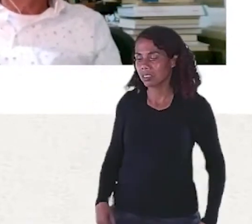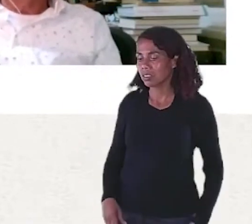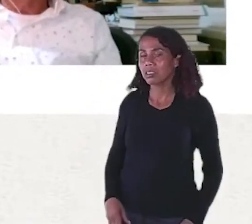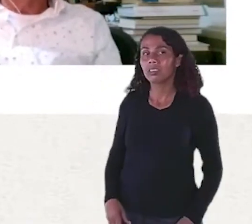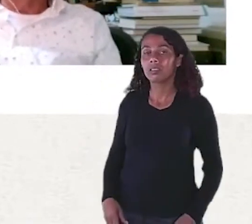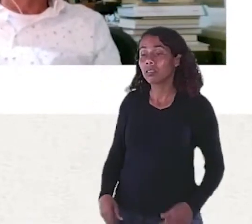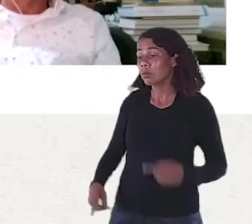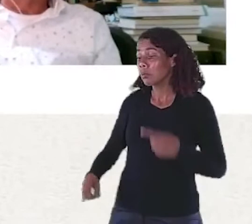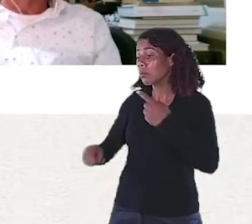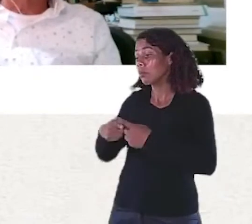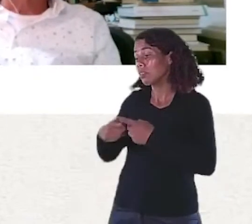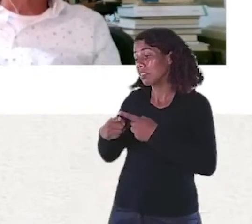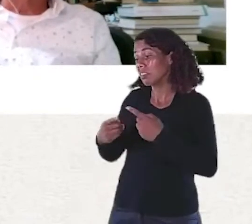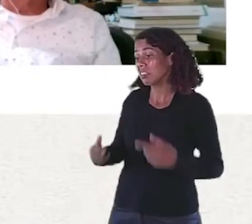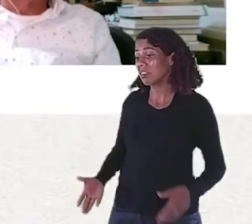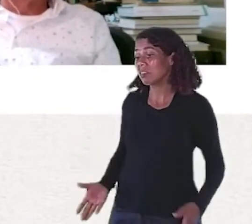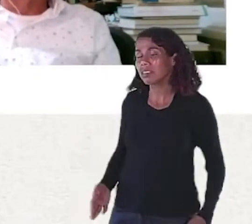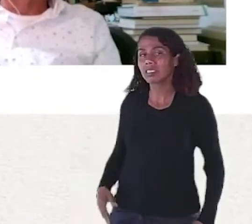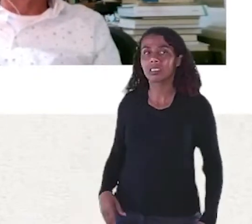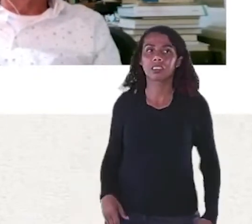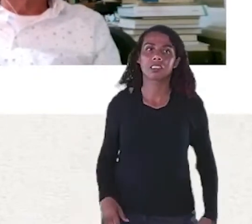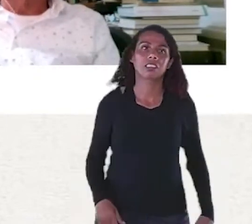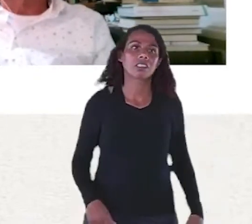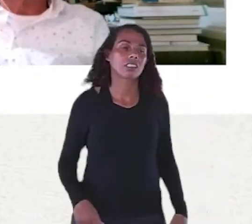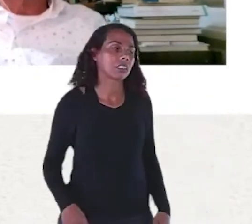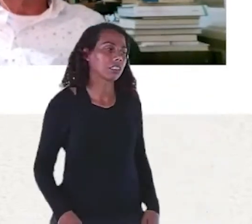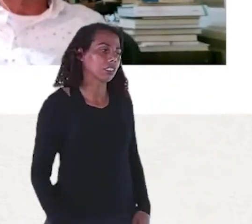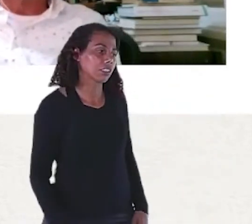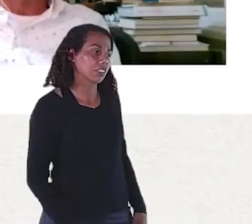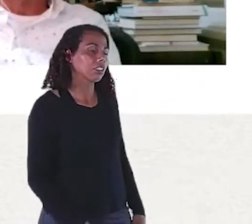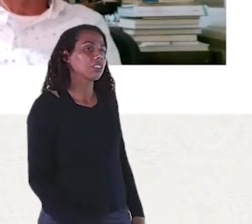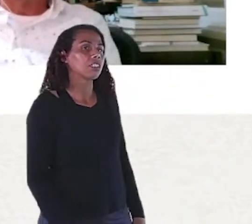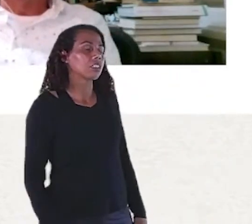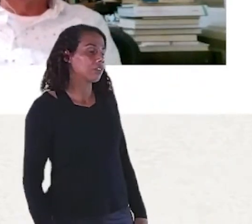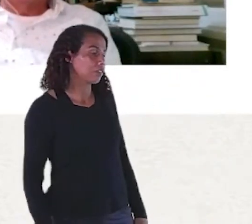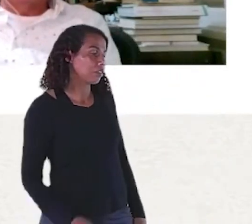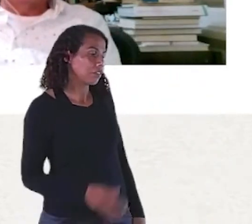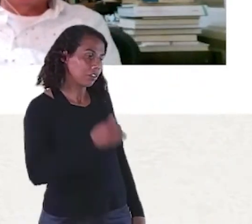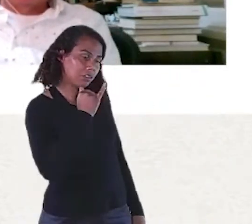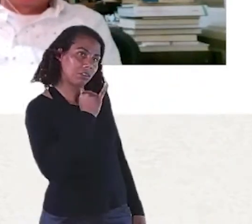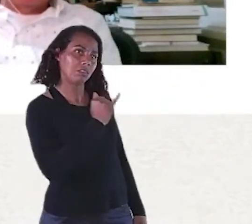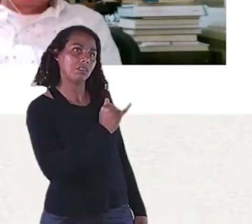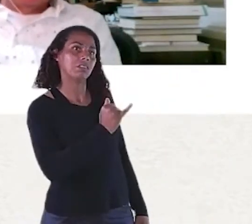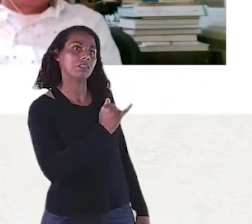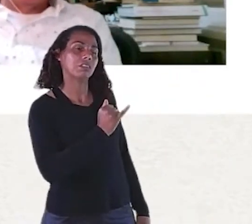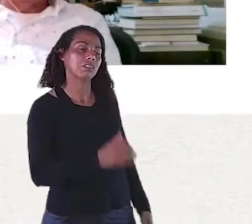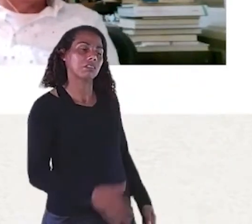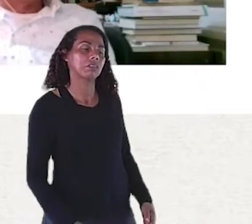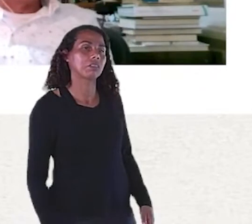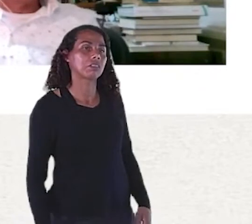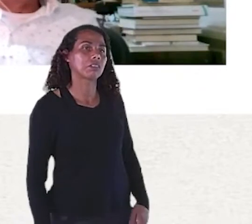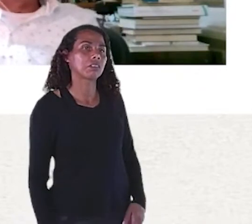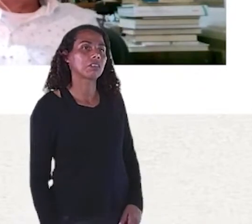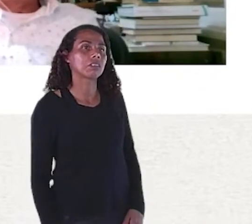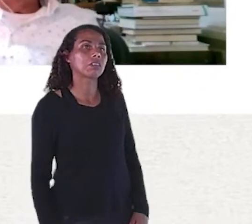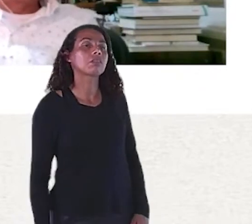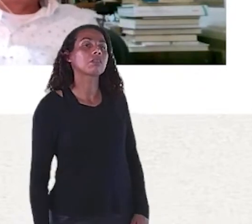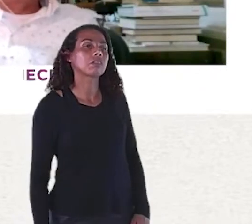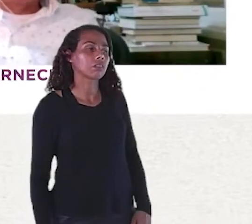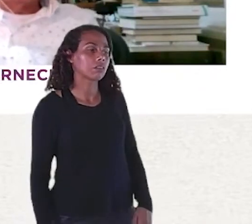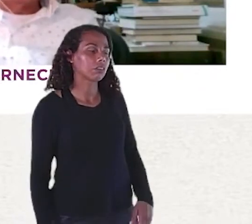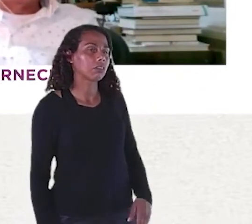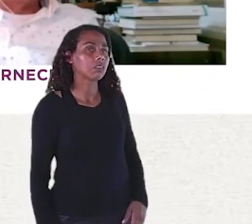quê... Ô, Afonso, você sabe que tudo isso aí só me dá, assim, uma noção da